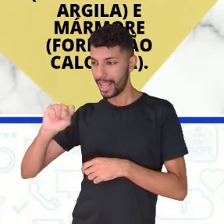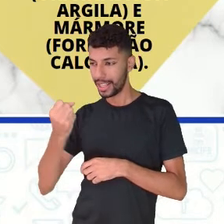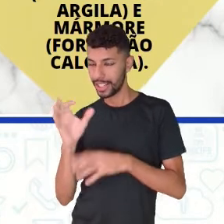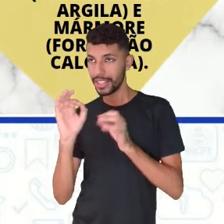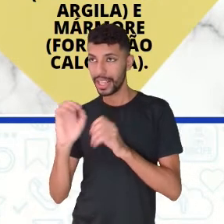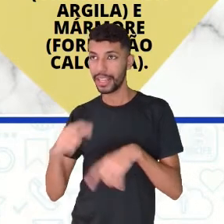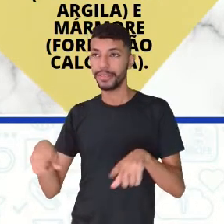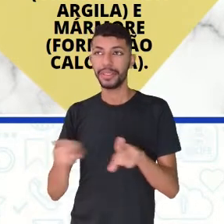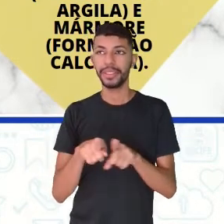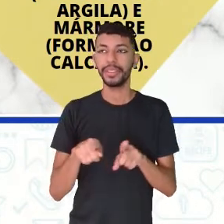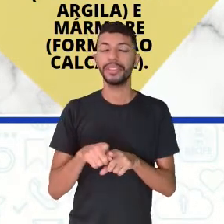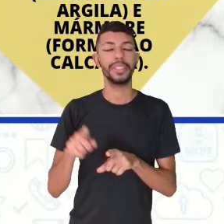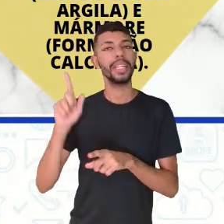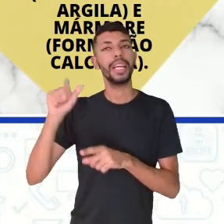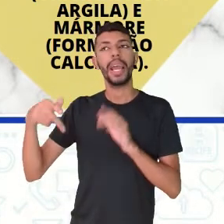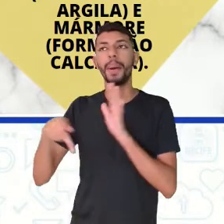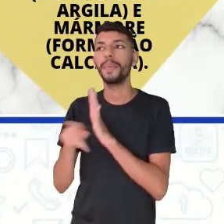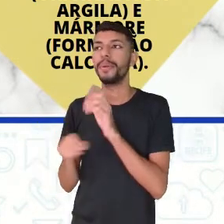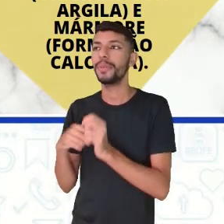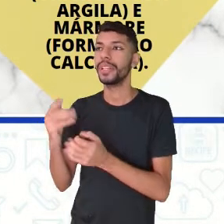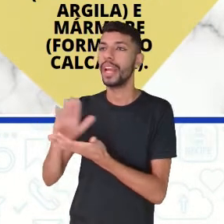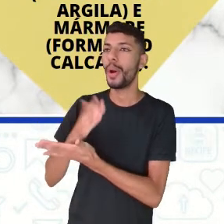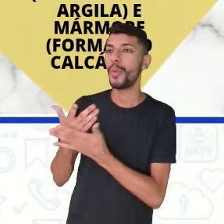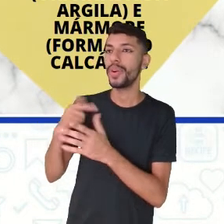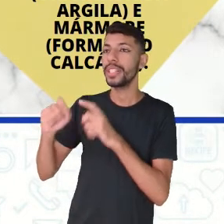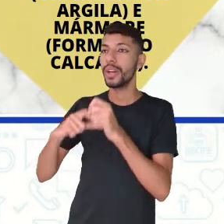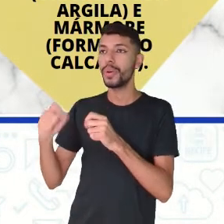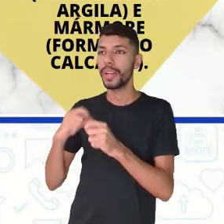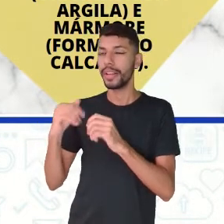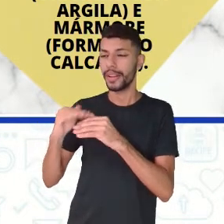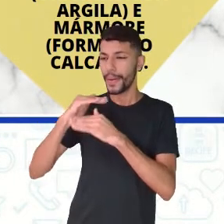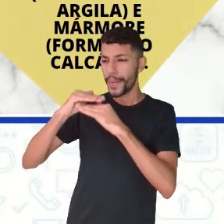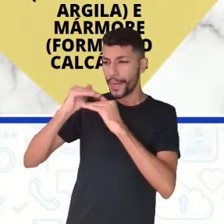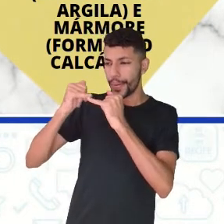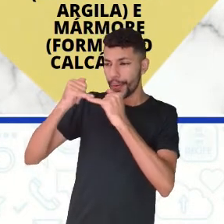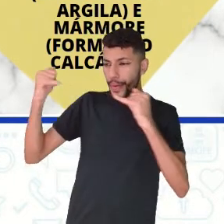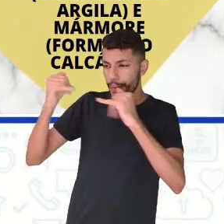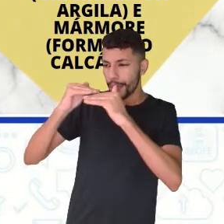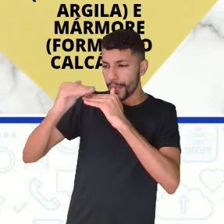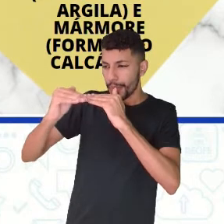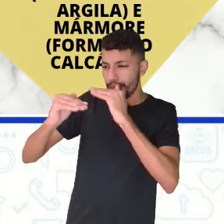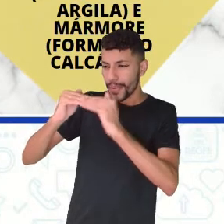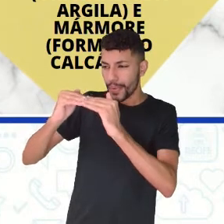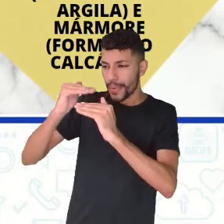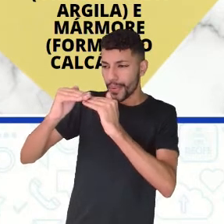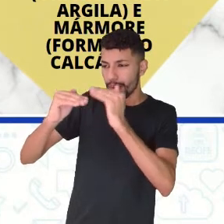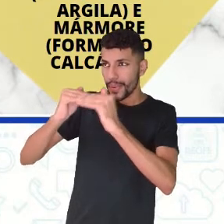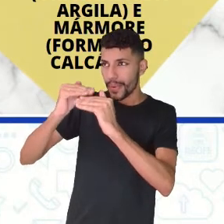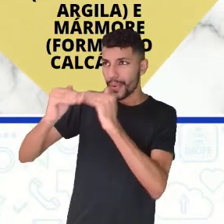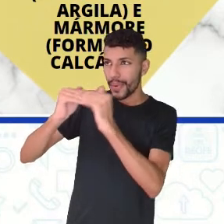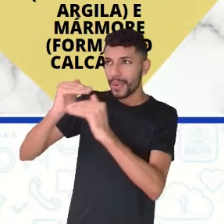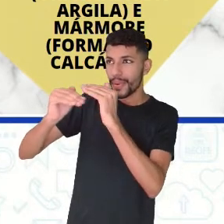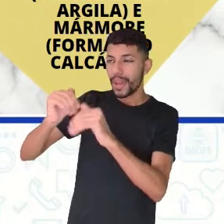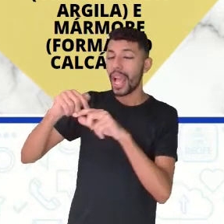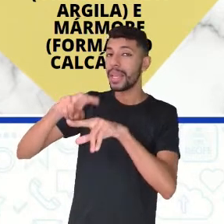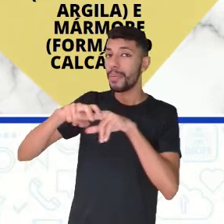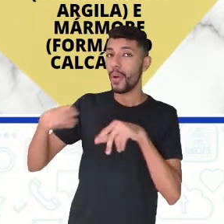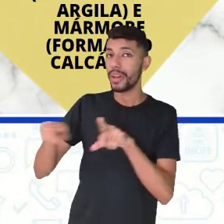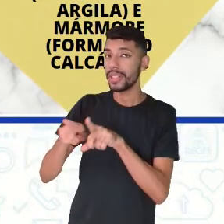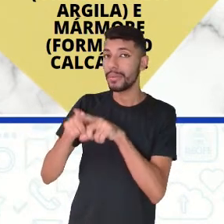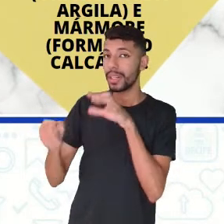aí de gneiss, tem algumas que essas camadas são tão fininhas, né, devido à sua composição, elas